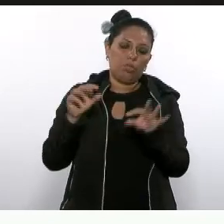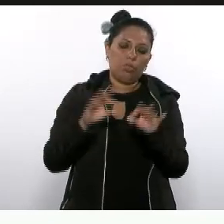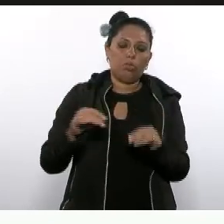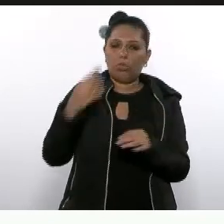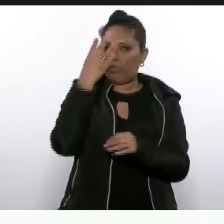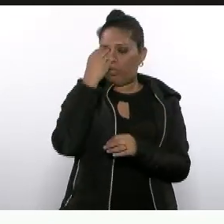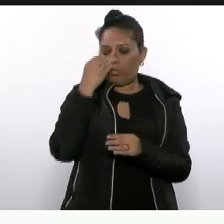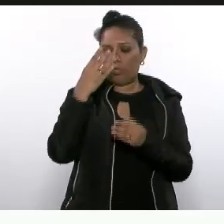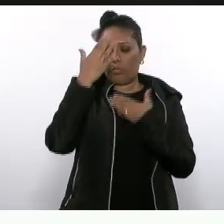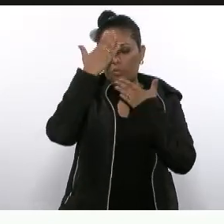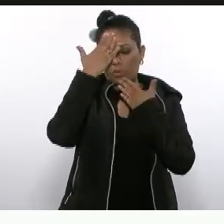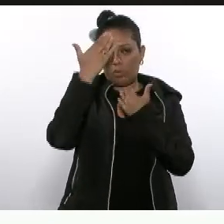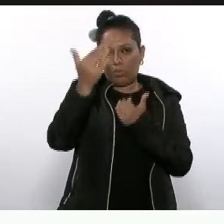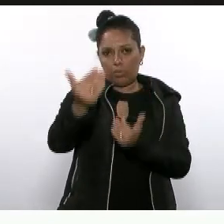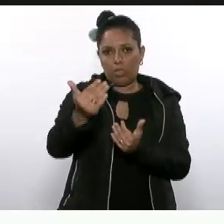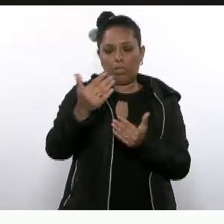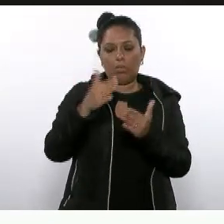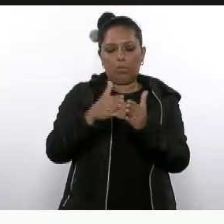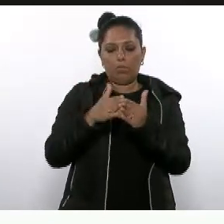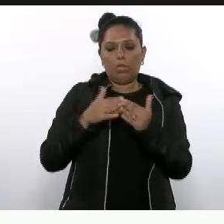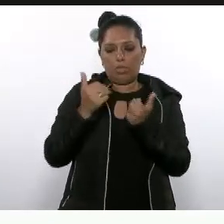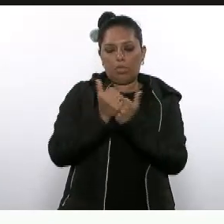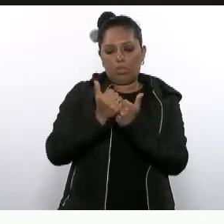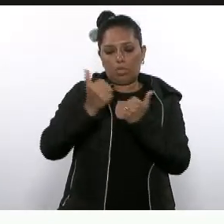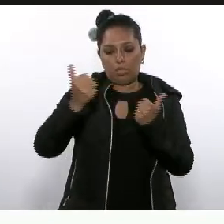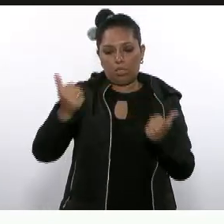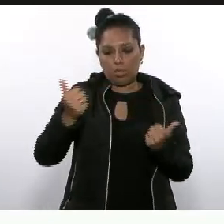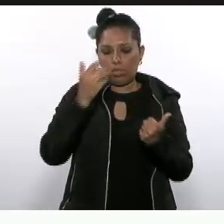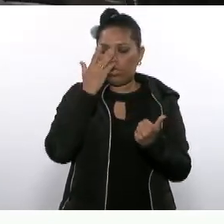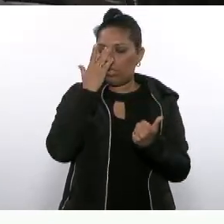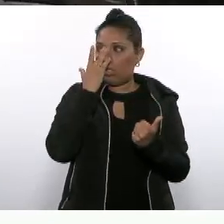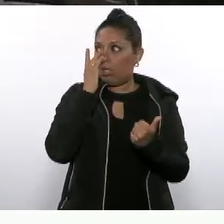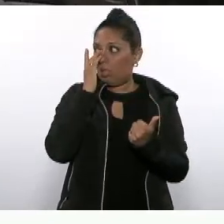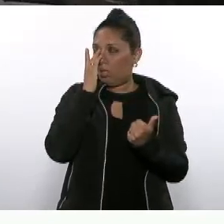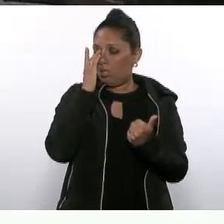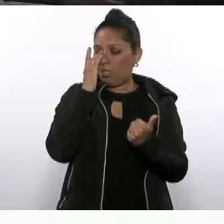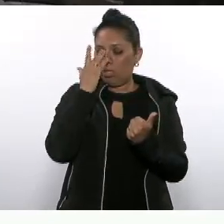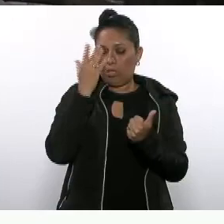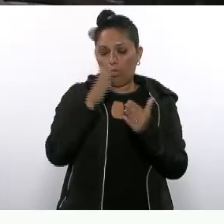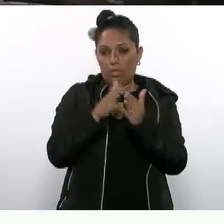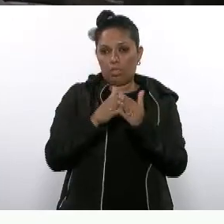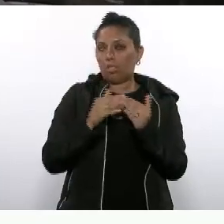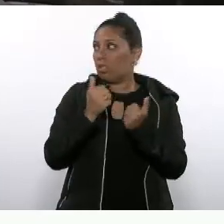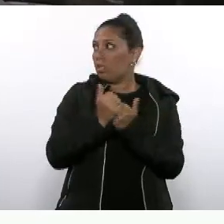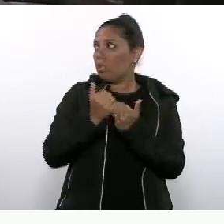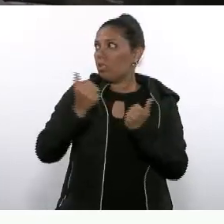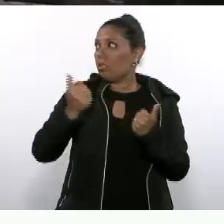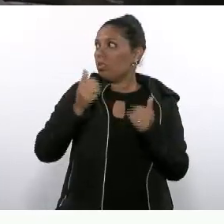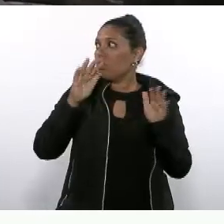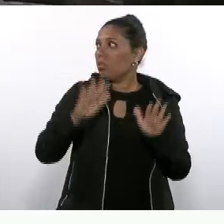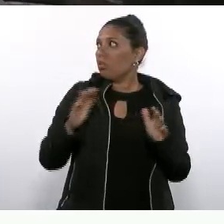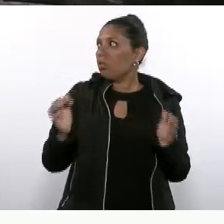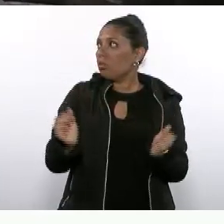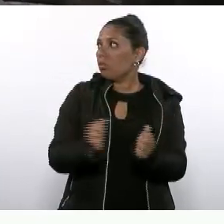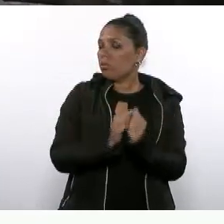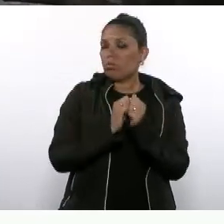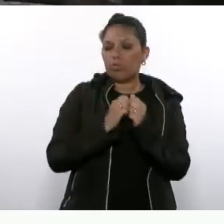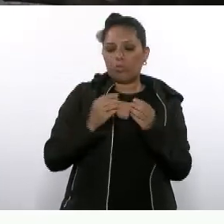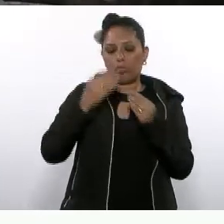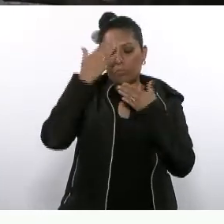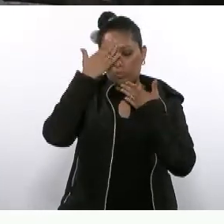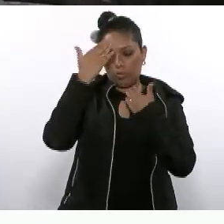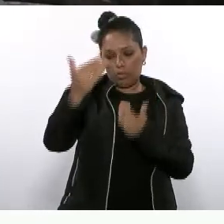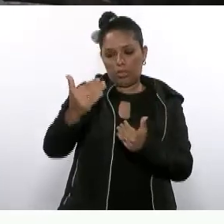Muito obrigada, e peço que as assessorias estejam... Peço que as assessorias estejam conosco também. Muito